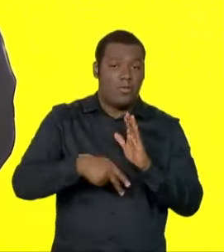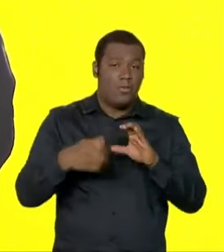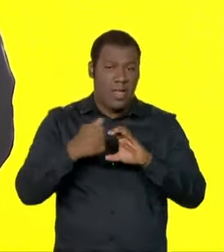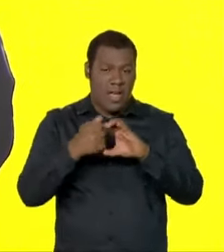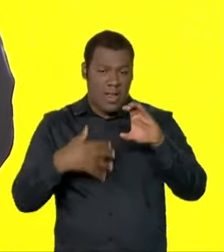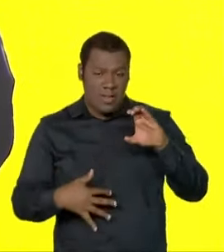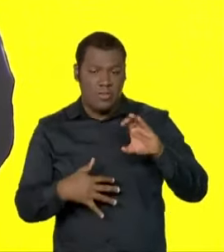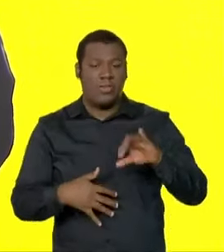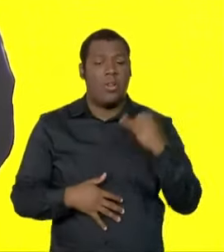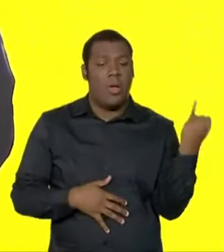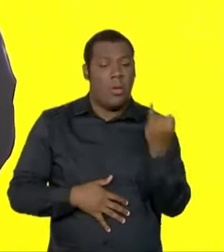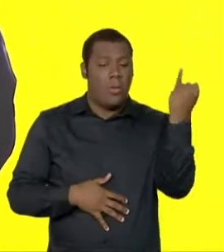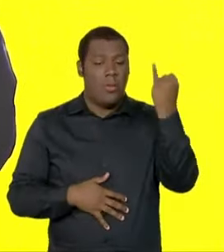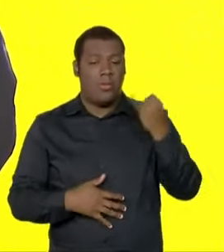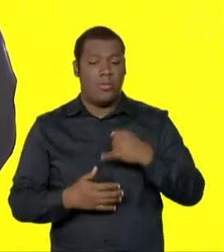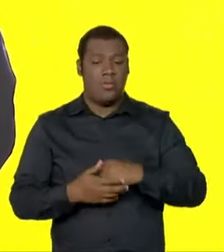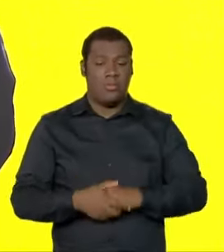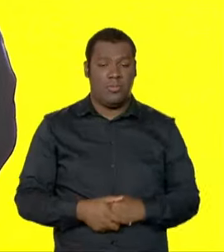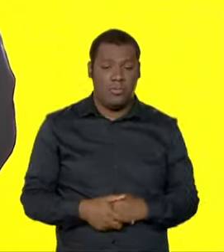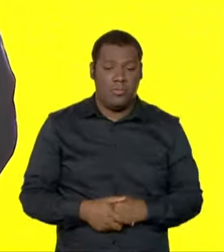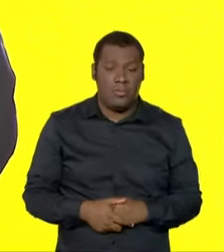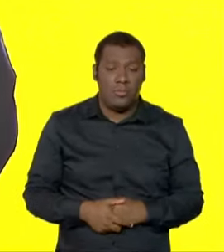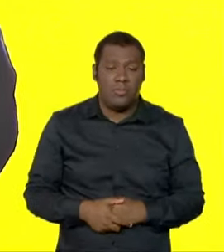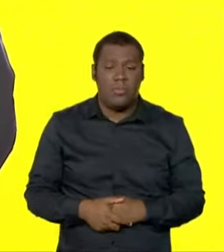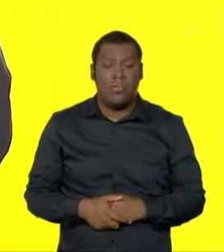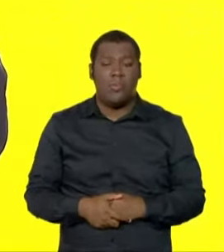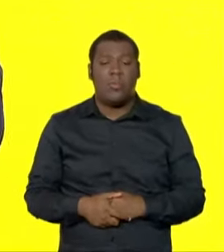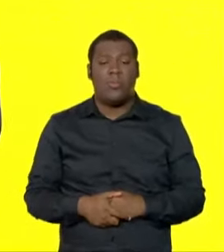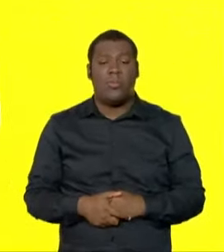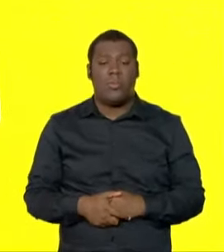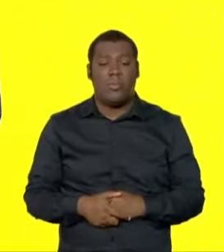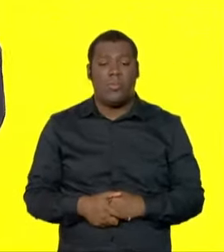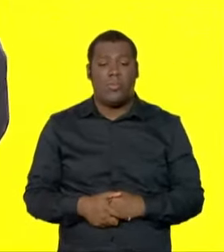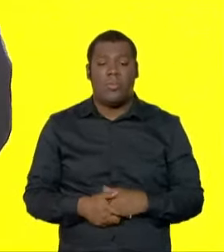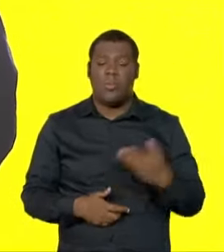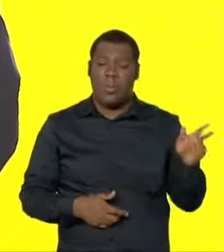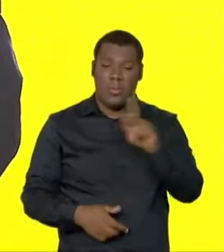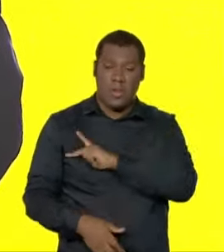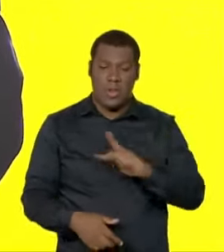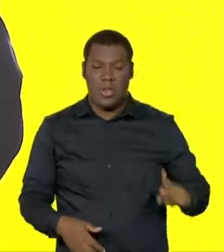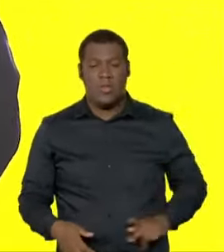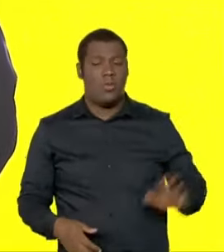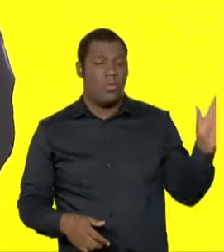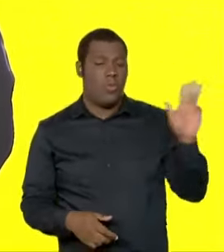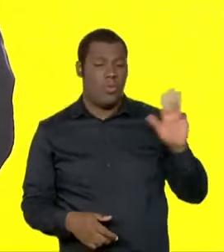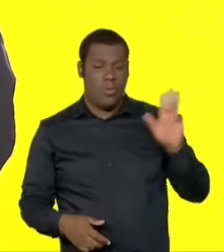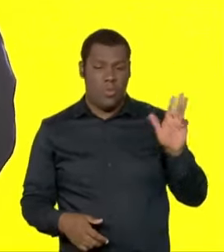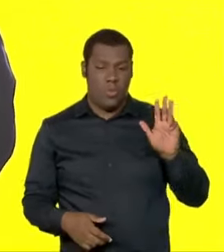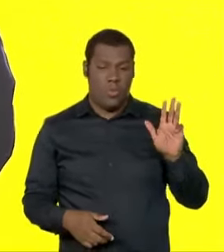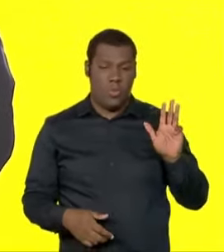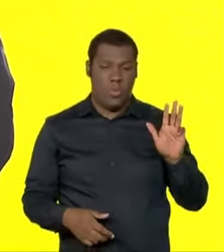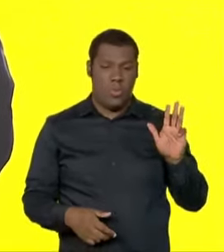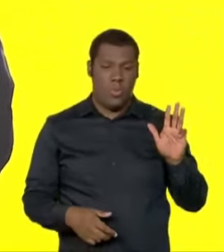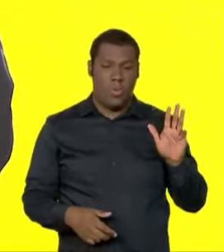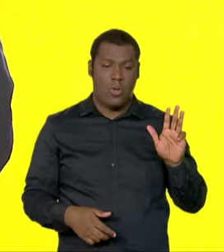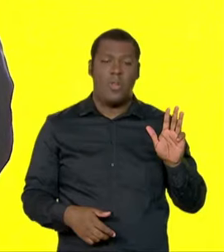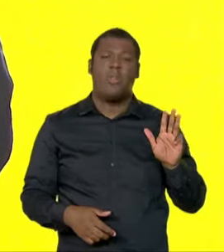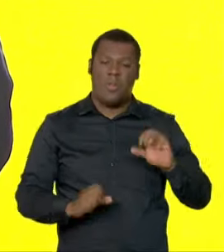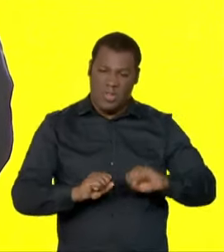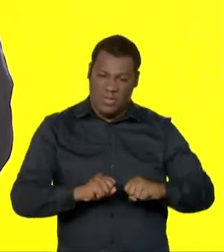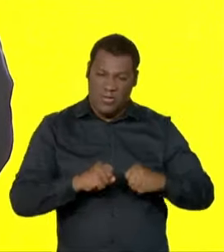que nós temos, que a gente tem lutado muito, o senhor tem lutado, o ministro tem lutado, são os juros